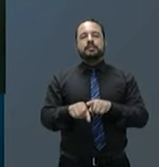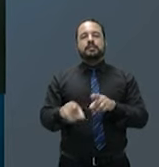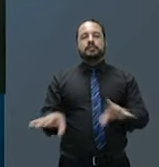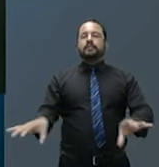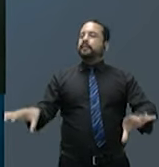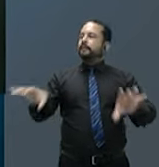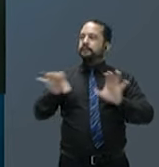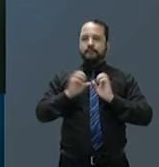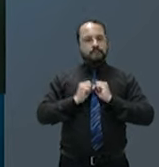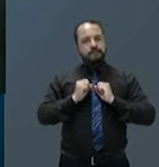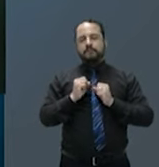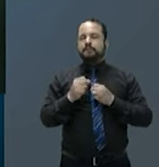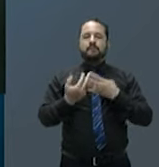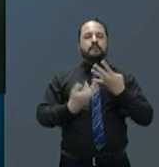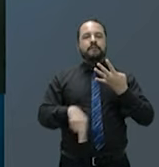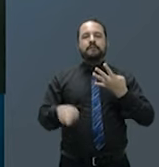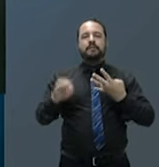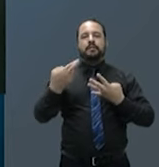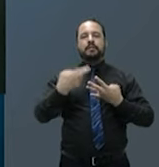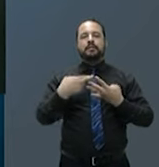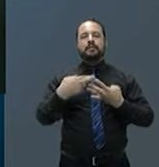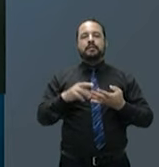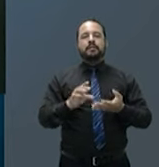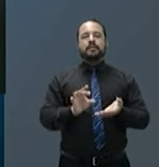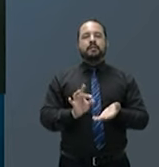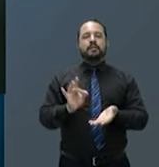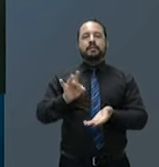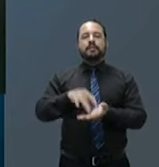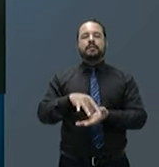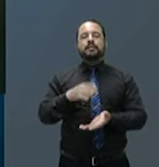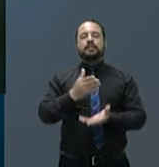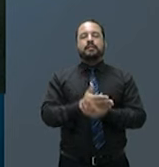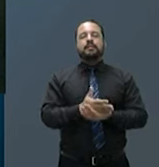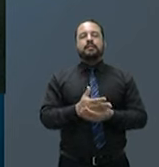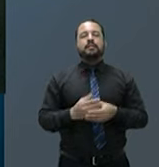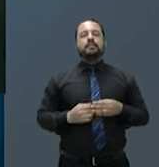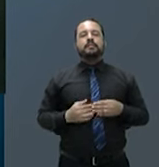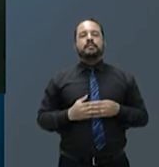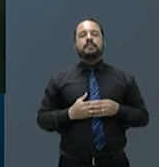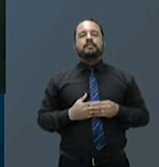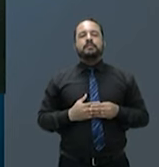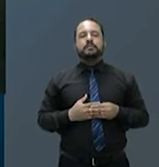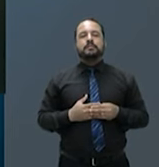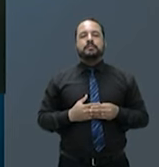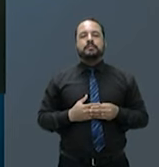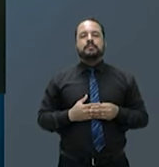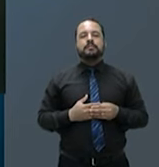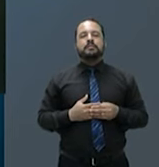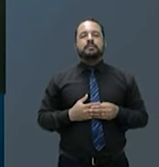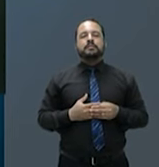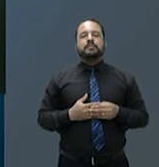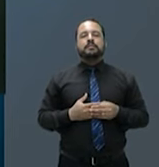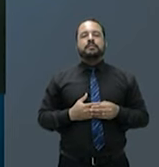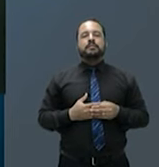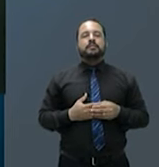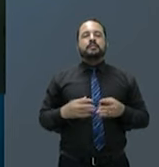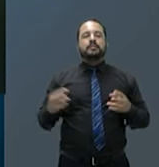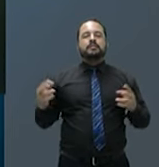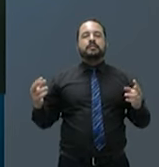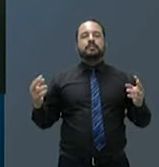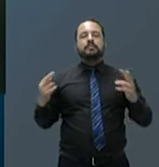provimento ao recurso especial quanto ao caso concreto, com as especificidades. E em relação, igualmente, em